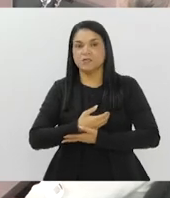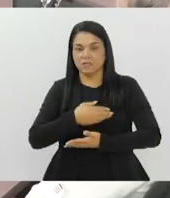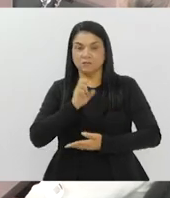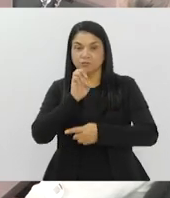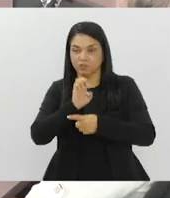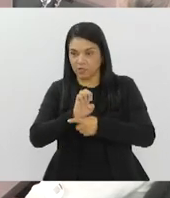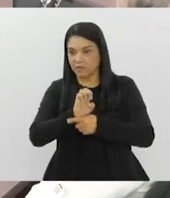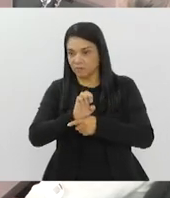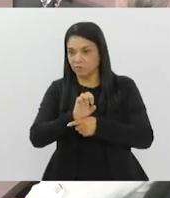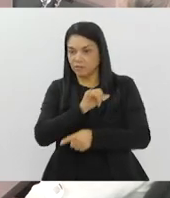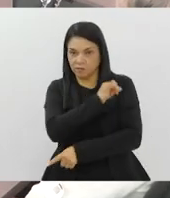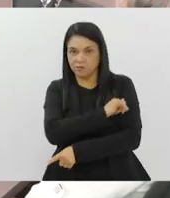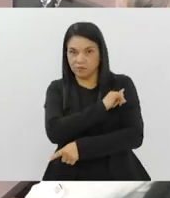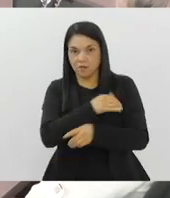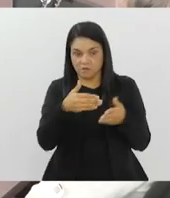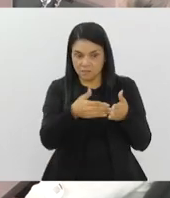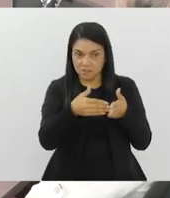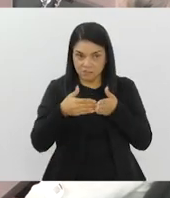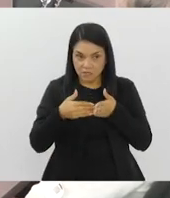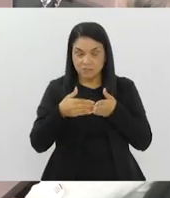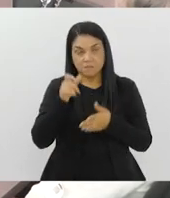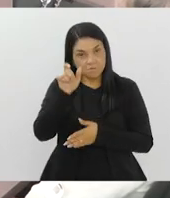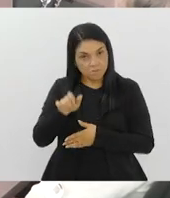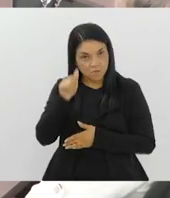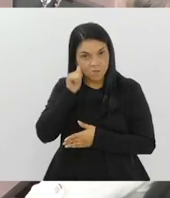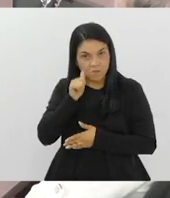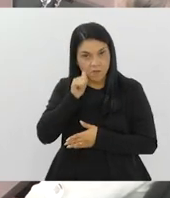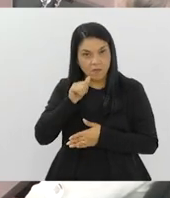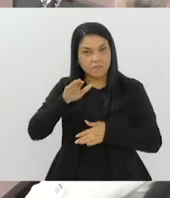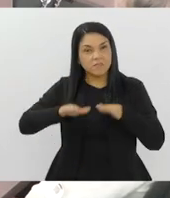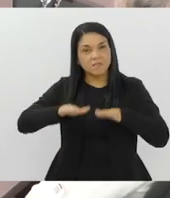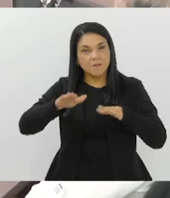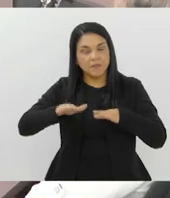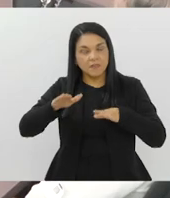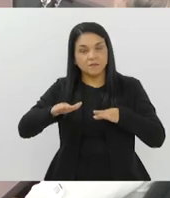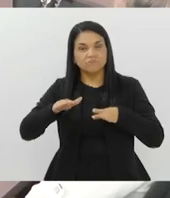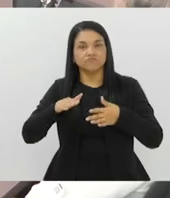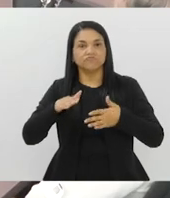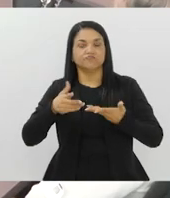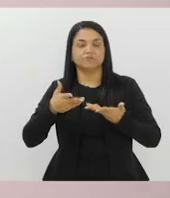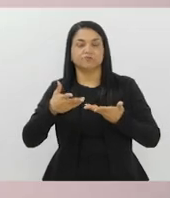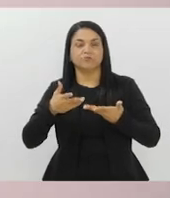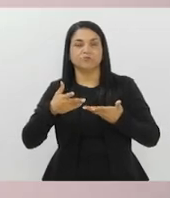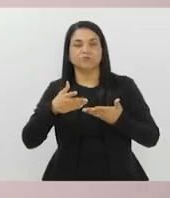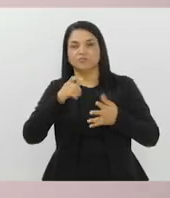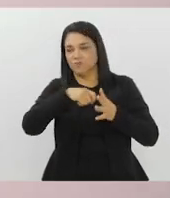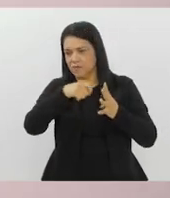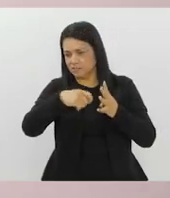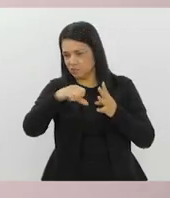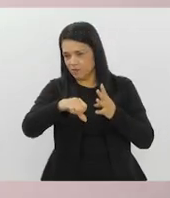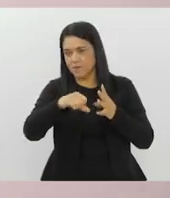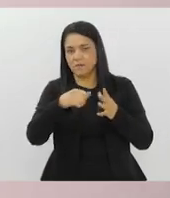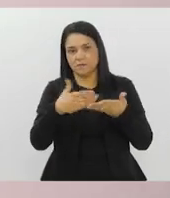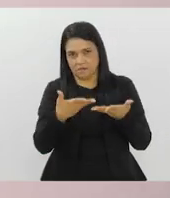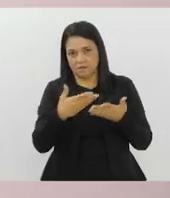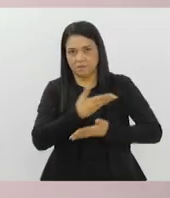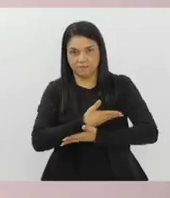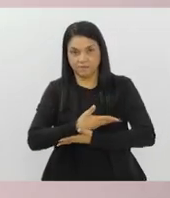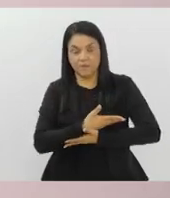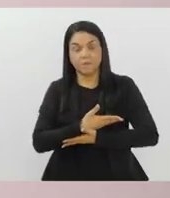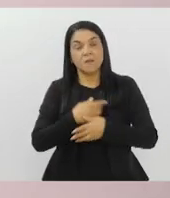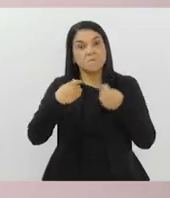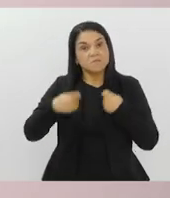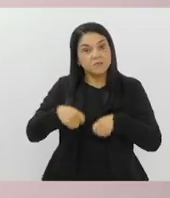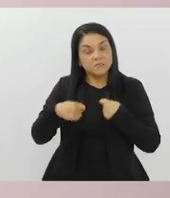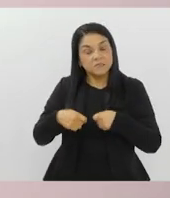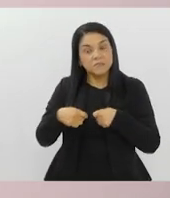licença maternidade de acordo com a prematuridade. Mas a gente precisa de um lugar confortável para essa mulher ficar